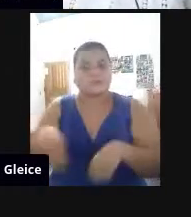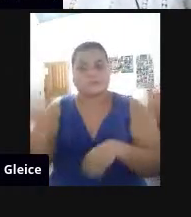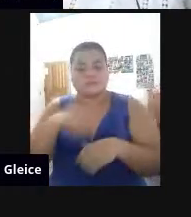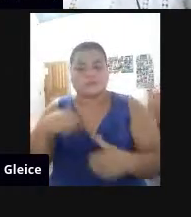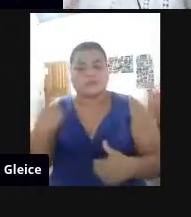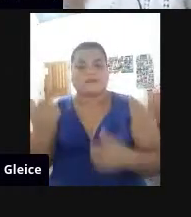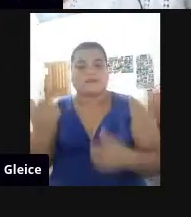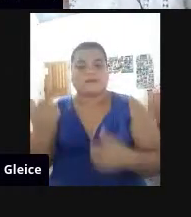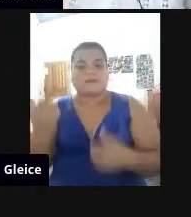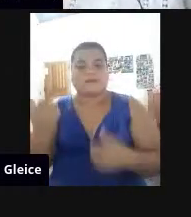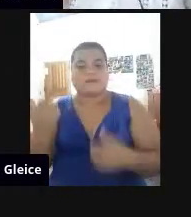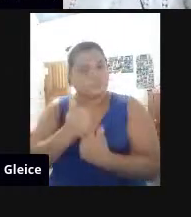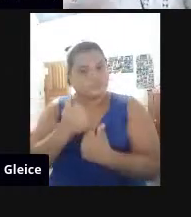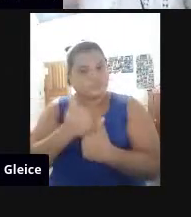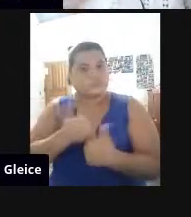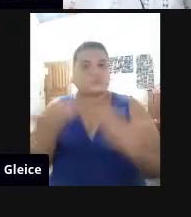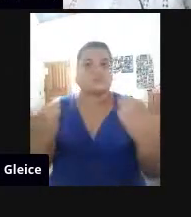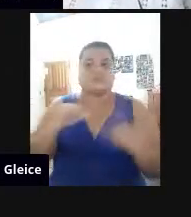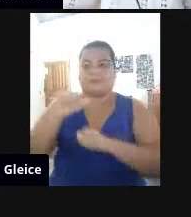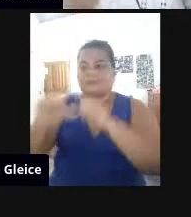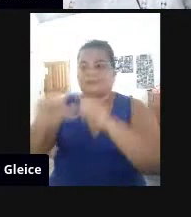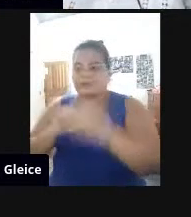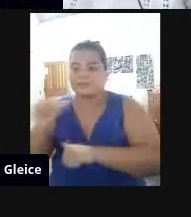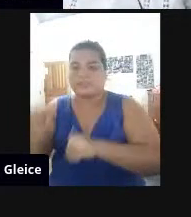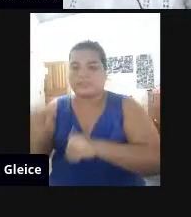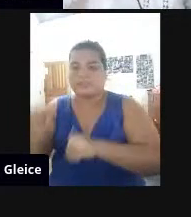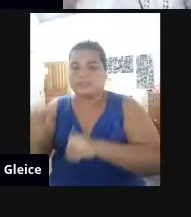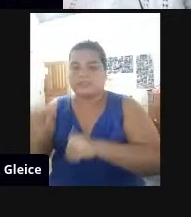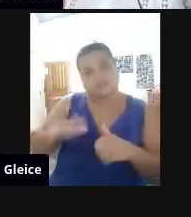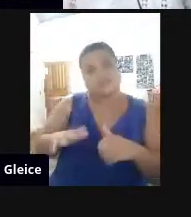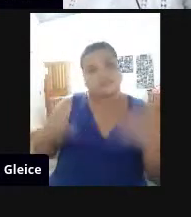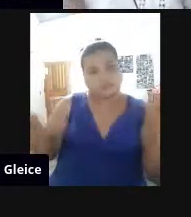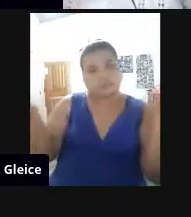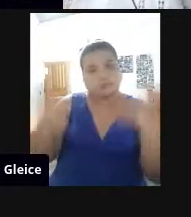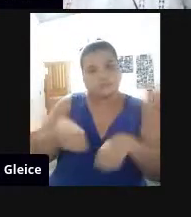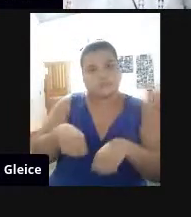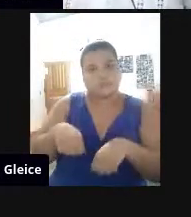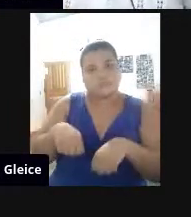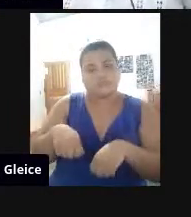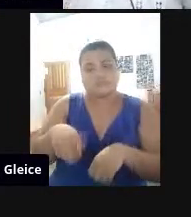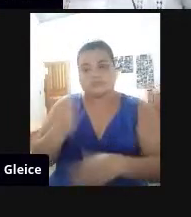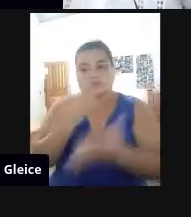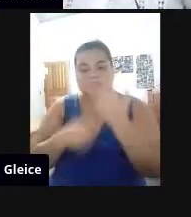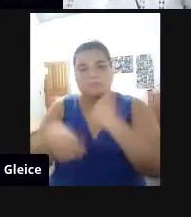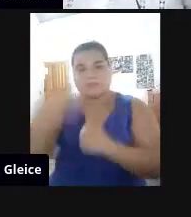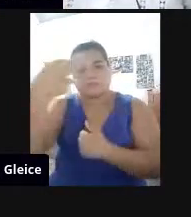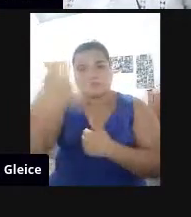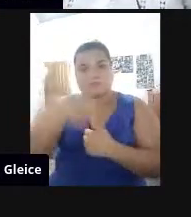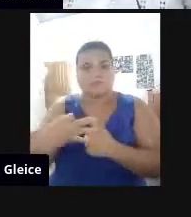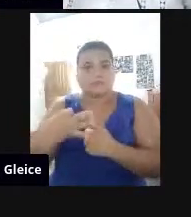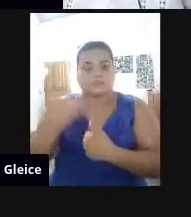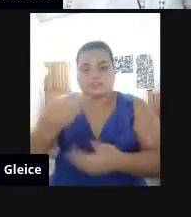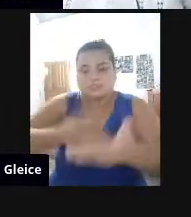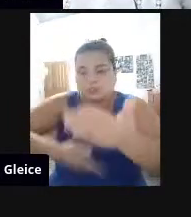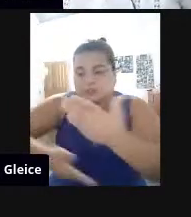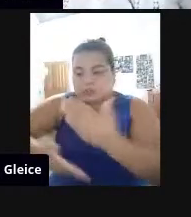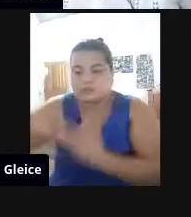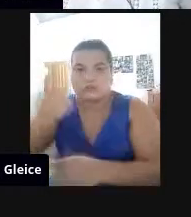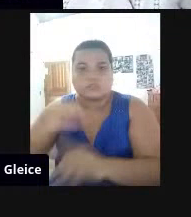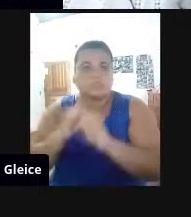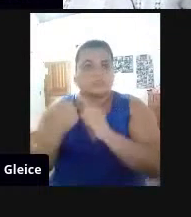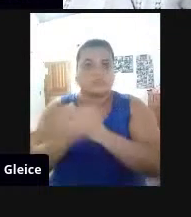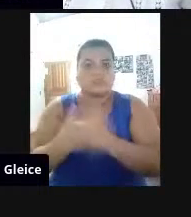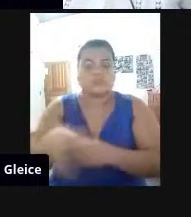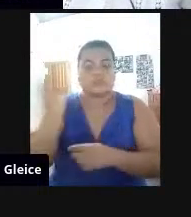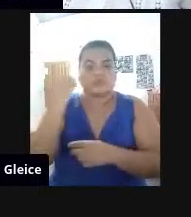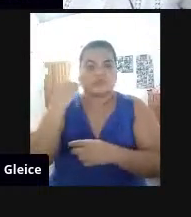pode trocar, e essa criança conseguir, né, ter essa alimentação em ambientes onde ela possa